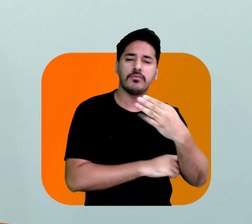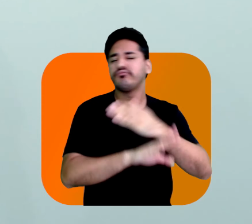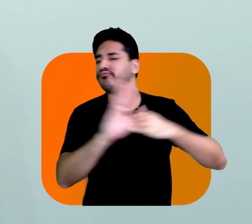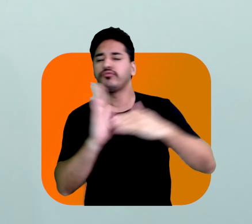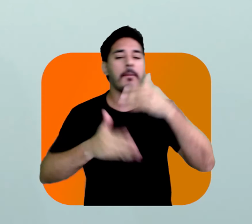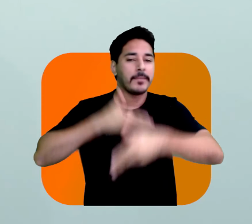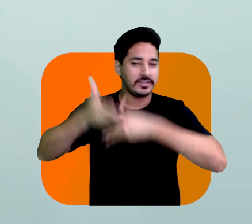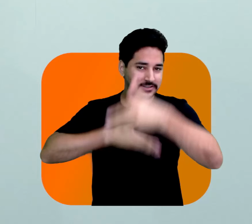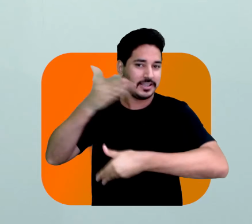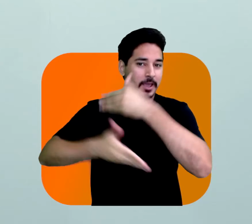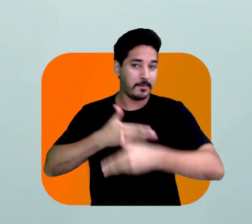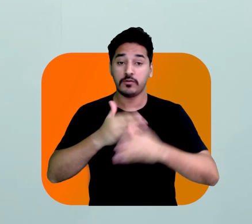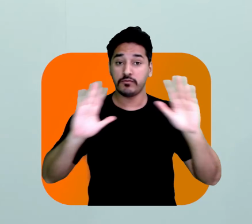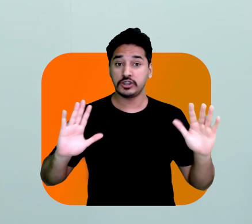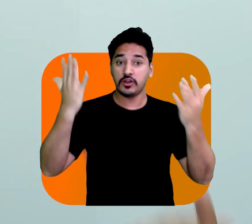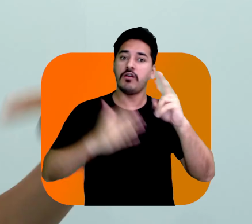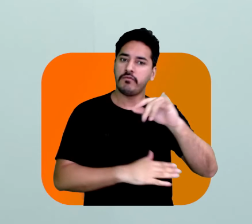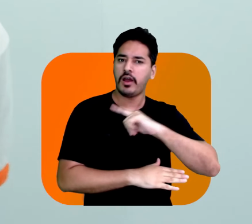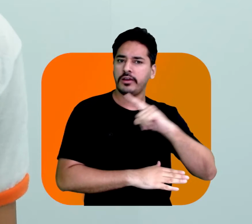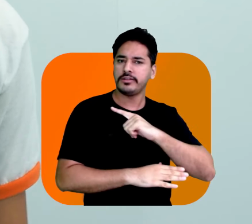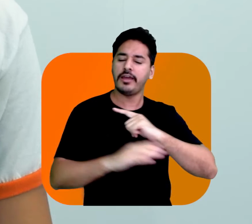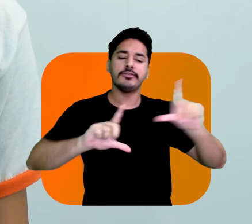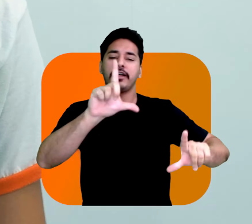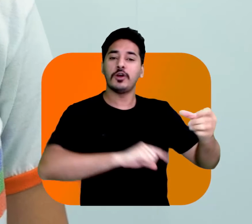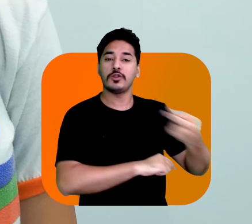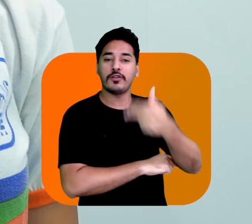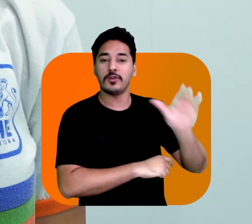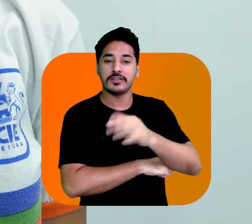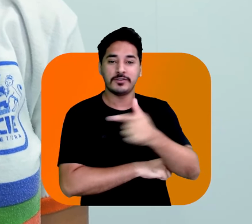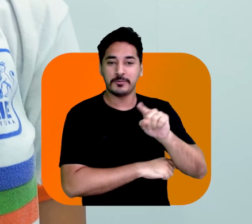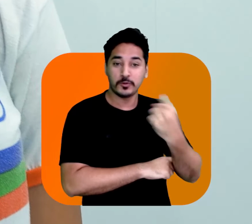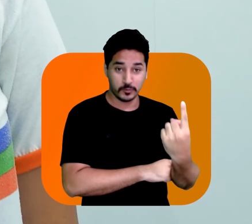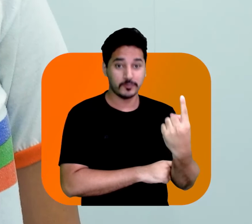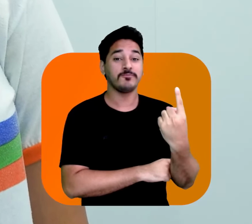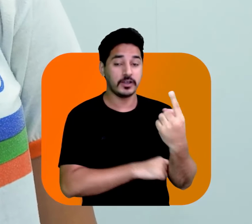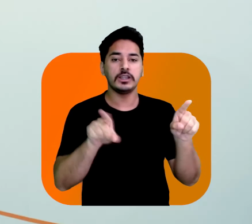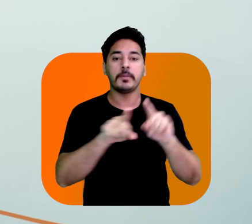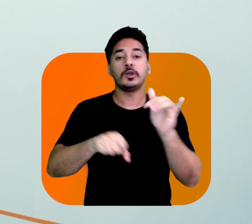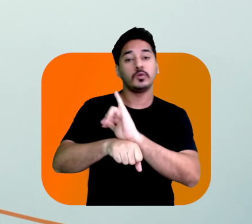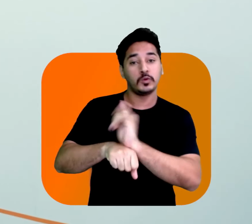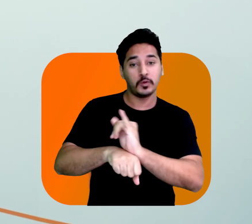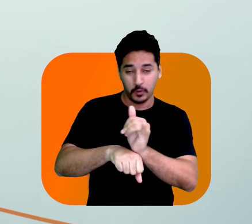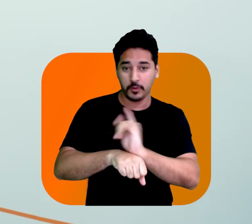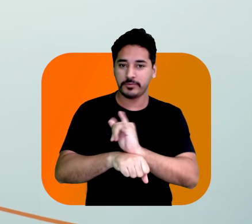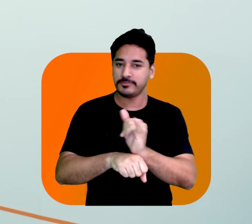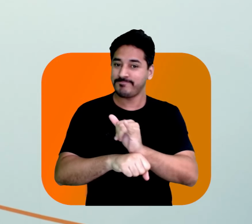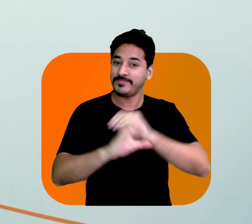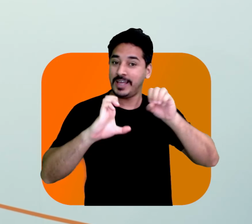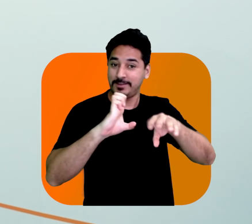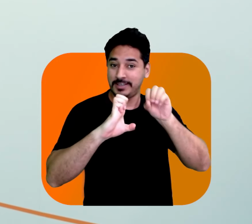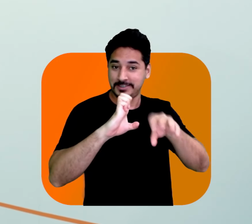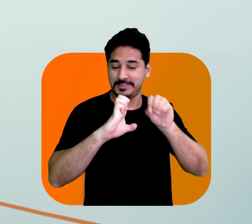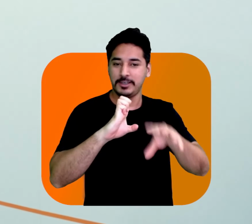todos possam participar, o festival será transmitido aqui na TV Nova Nordeste, no canal 22.1. E pelo Youtube do canal